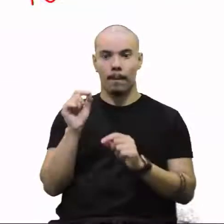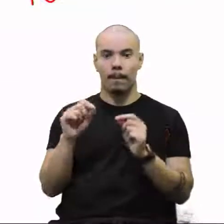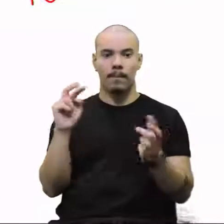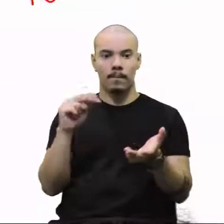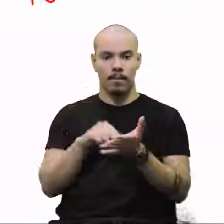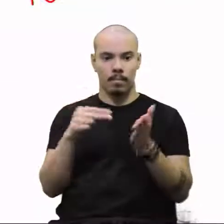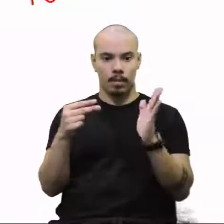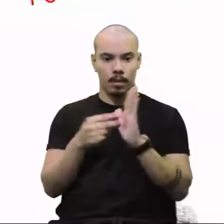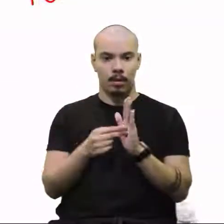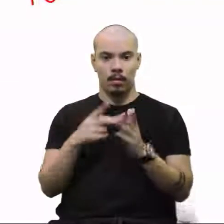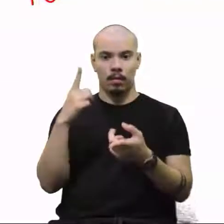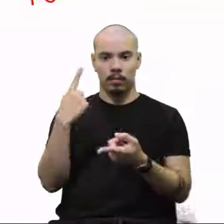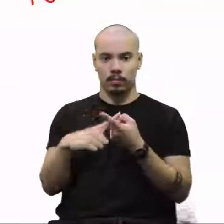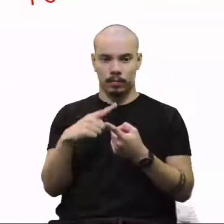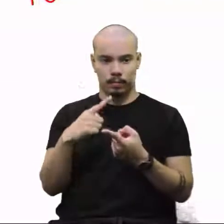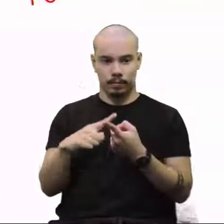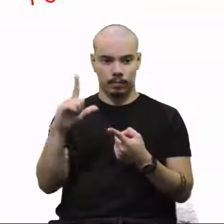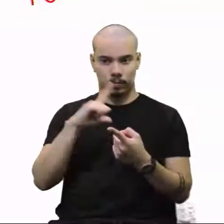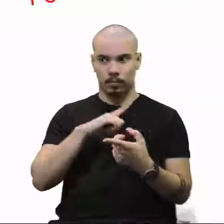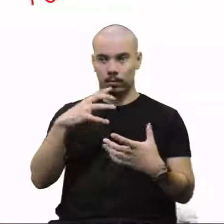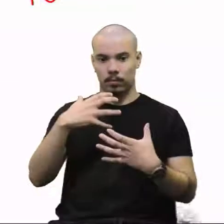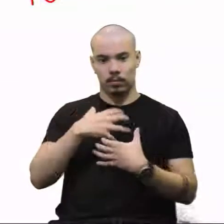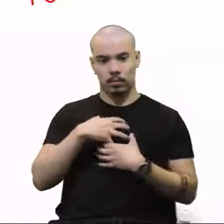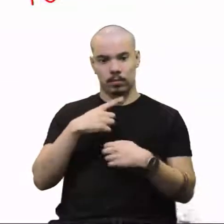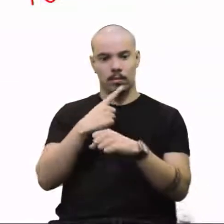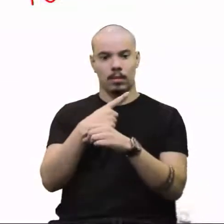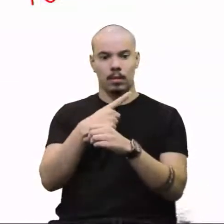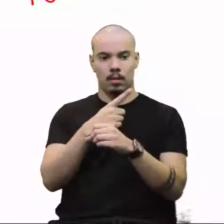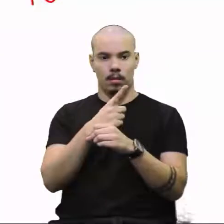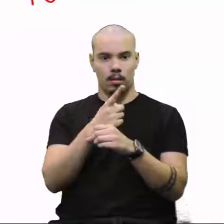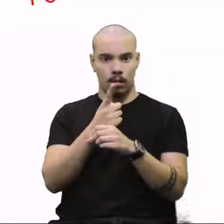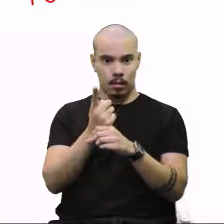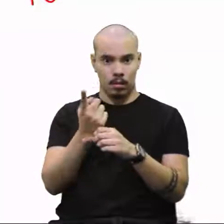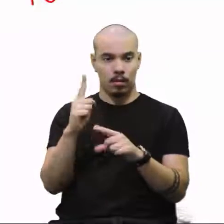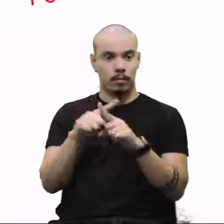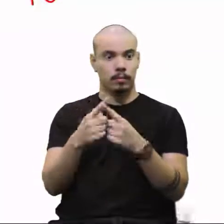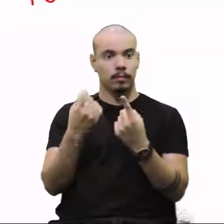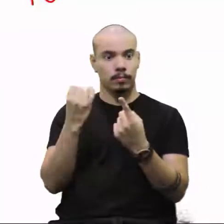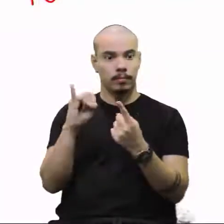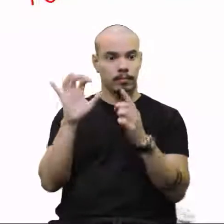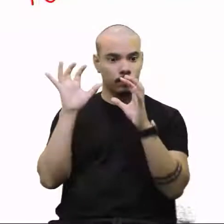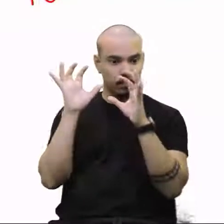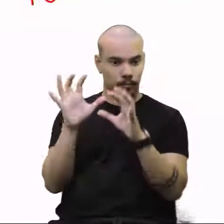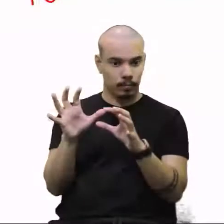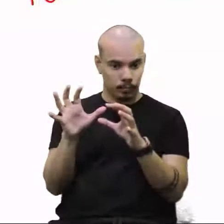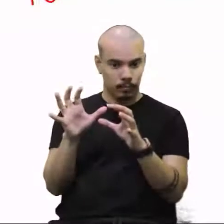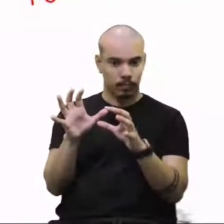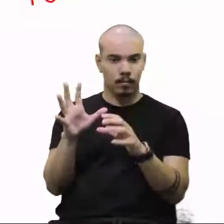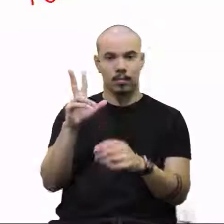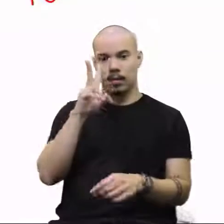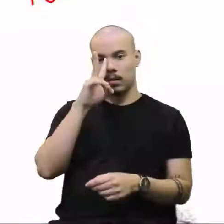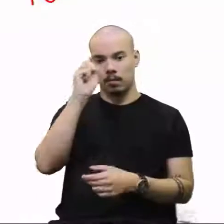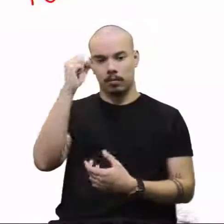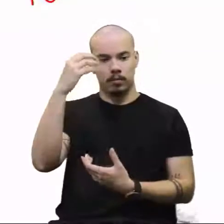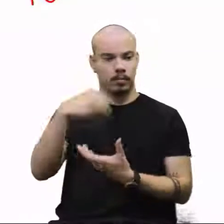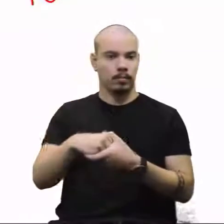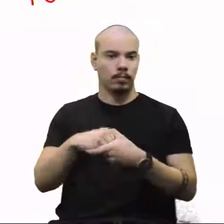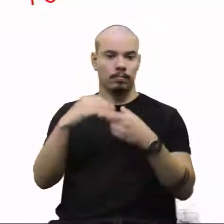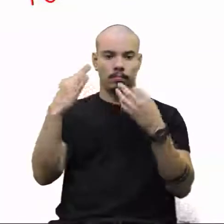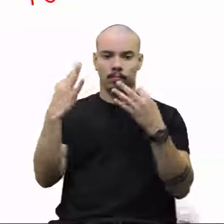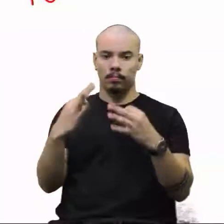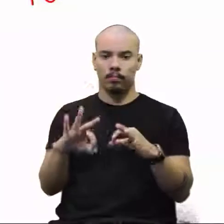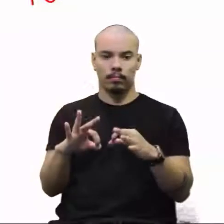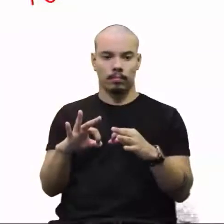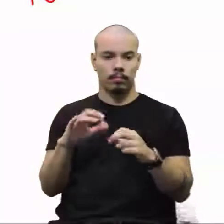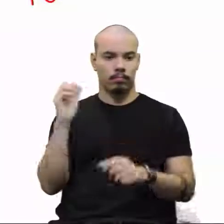A corrente está... O sentido do giro, né? Então, se está girando, a força magnética com certeza está para cá,